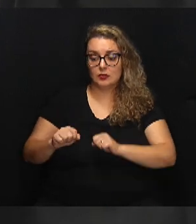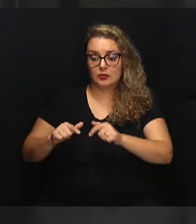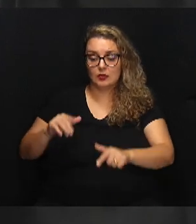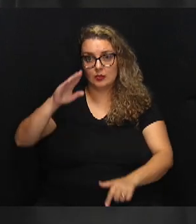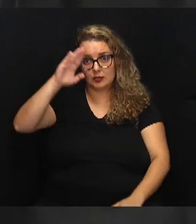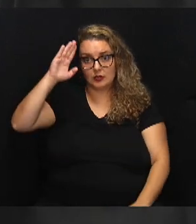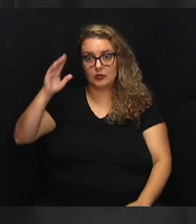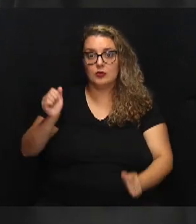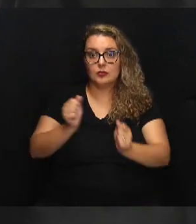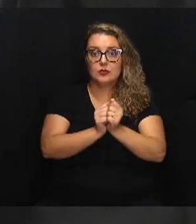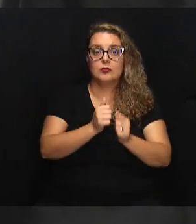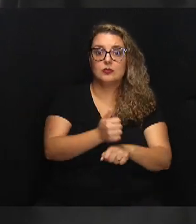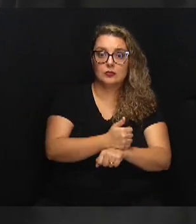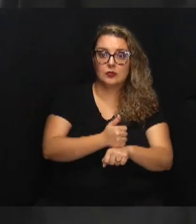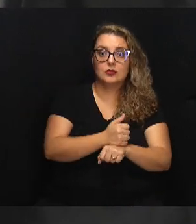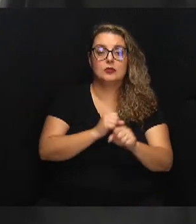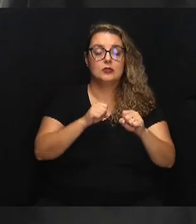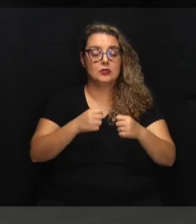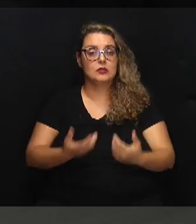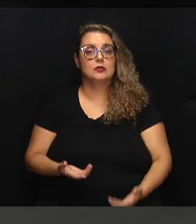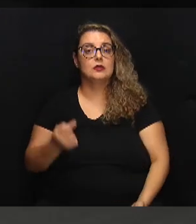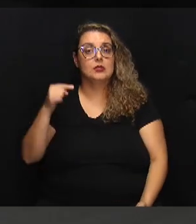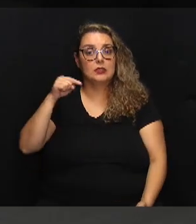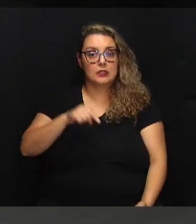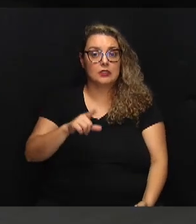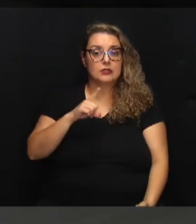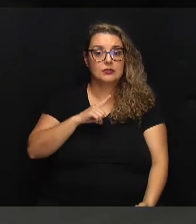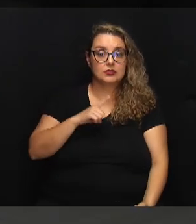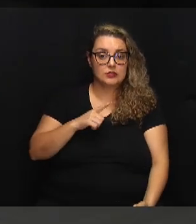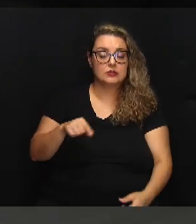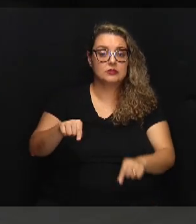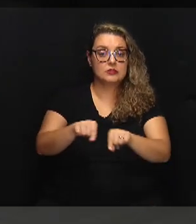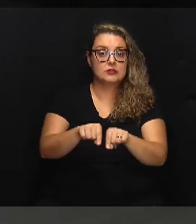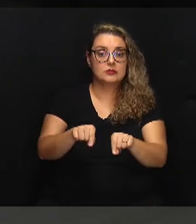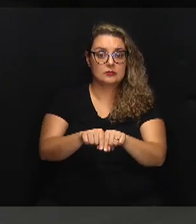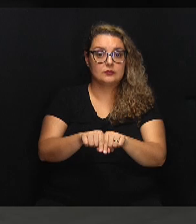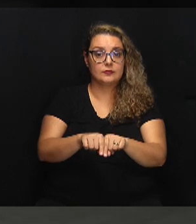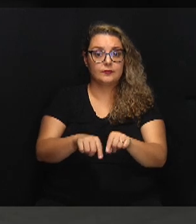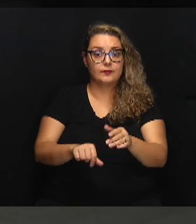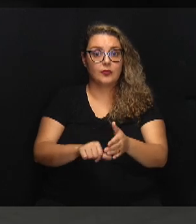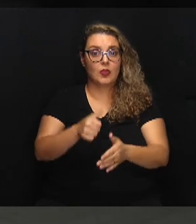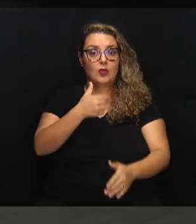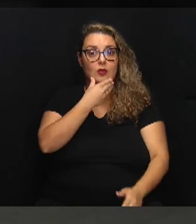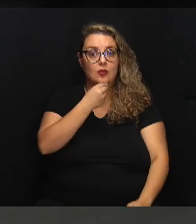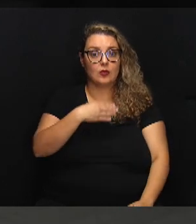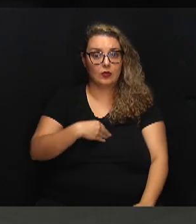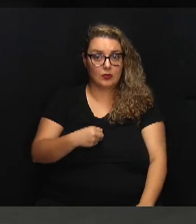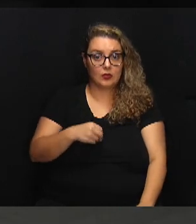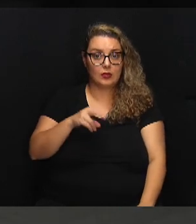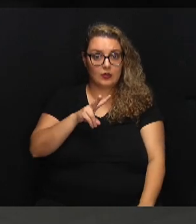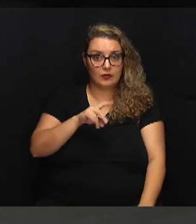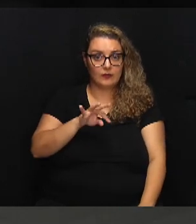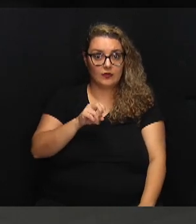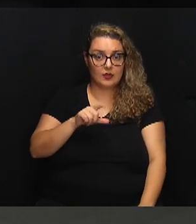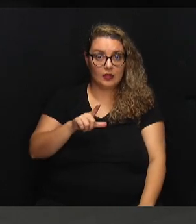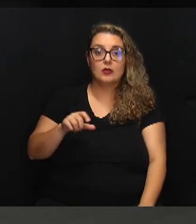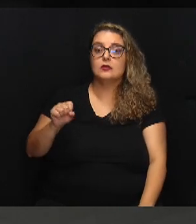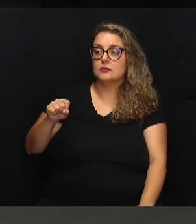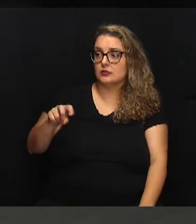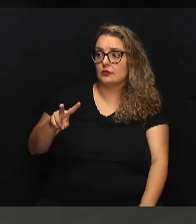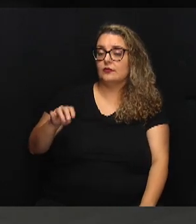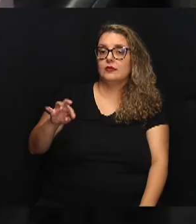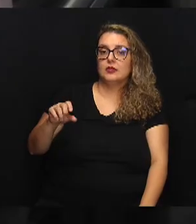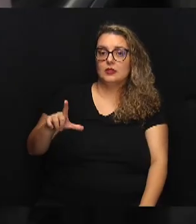vida profissional. Sim. Né? E lá você disse que, inclusive, o seu primeiro filho é o Vital, é isso? O Vital.